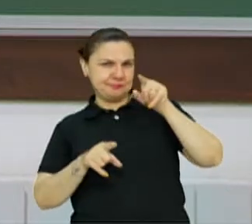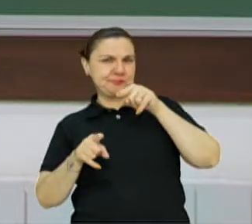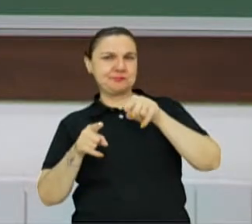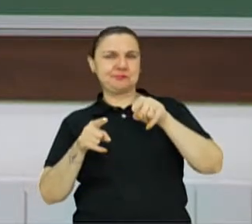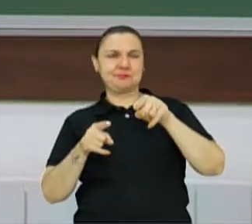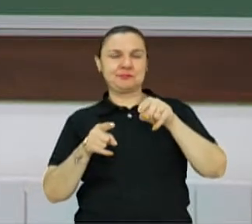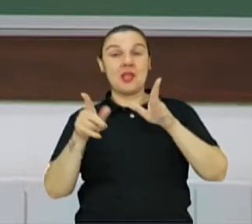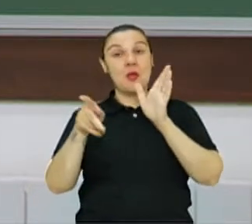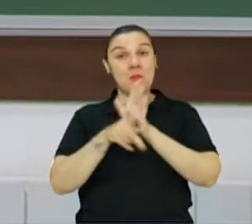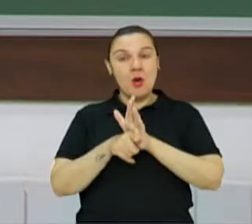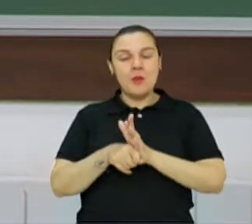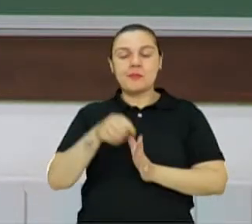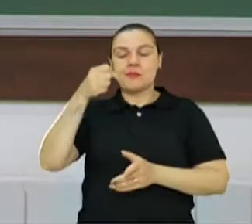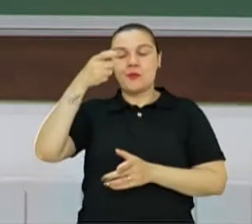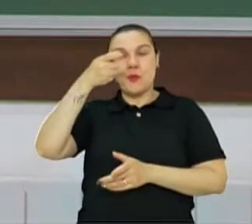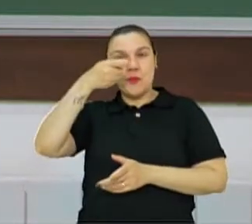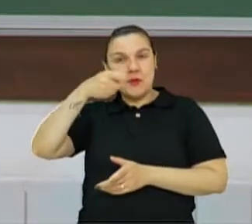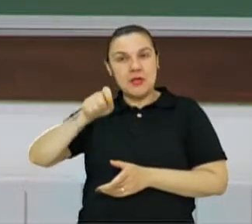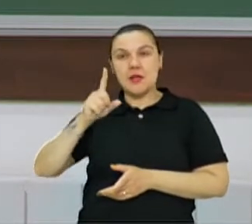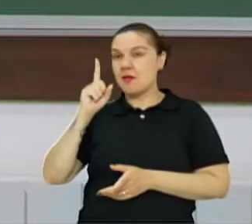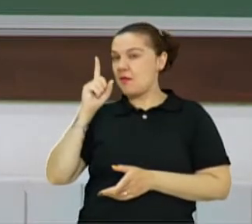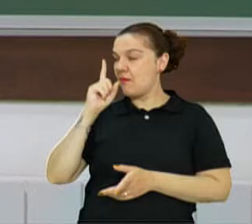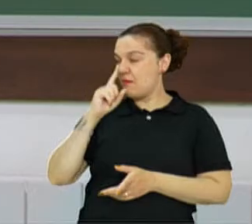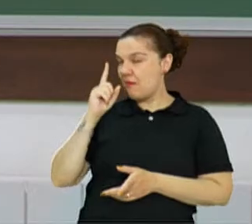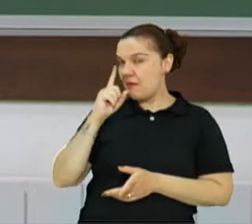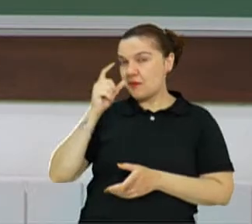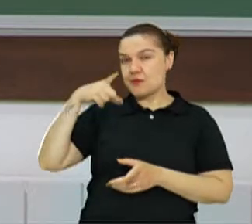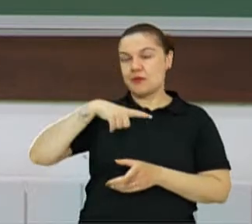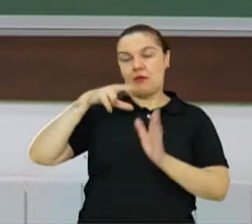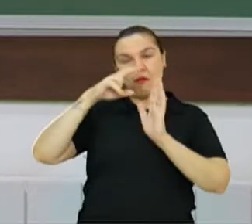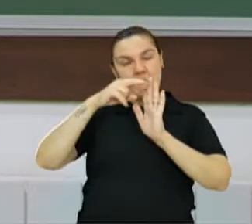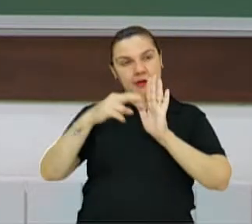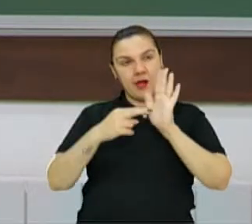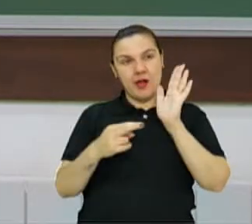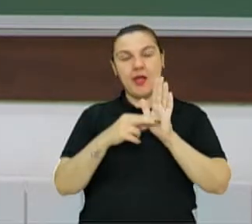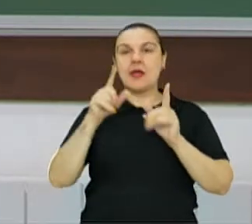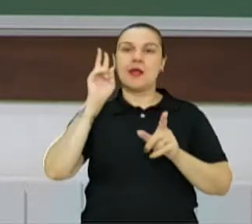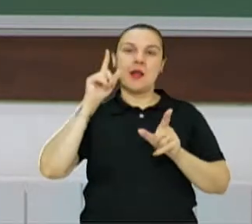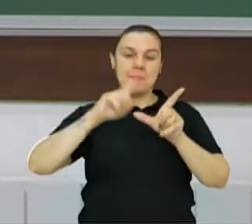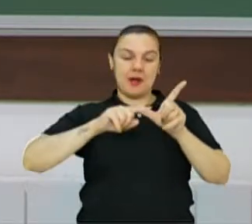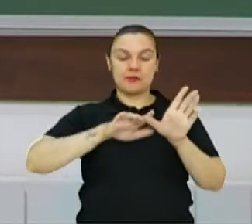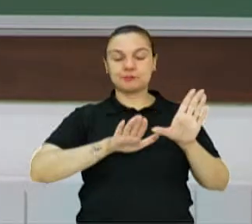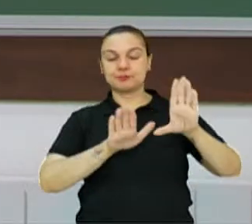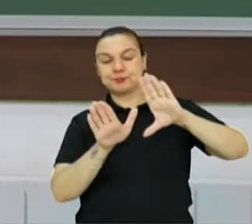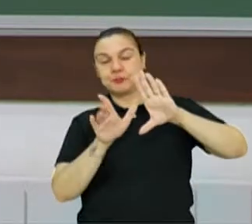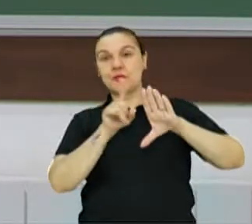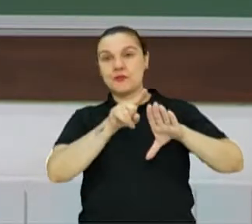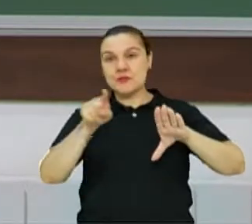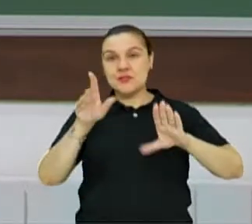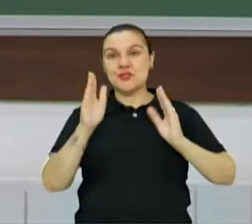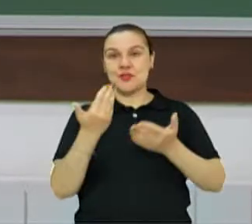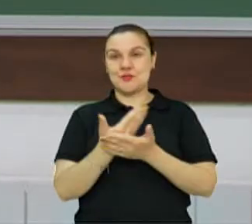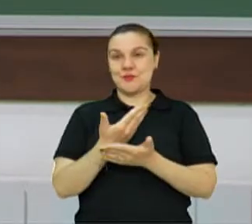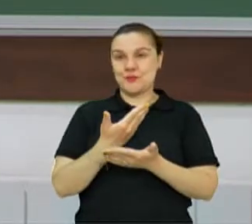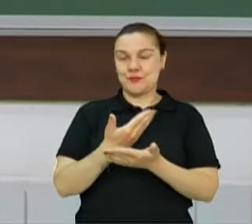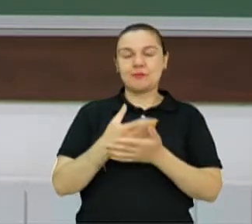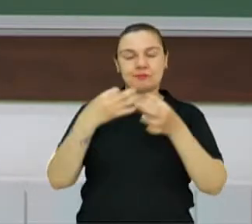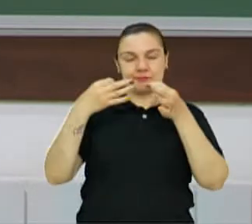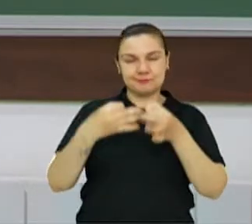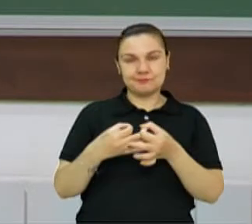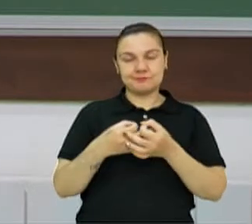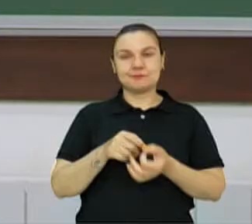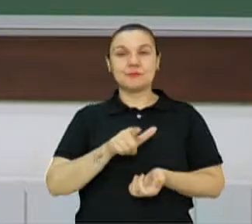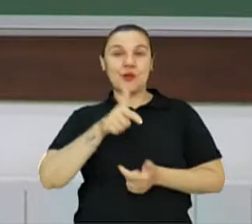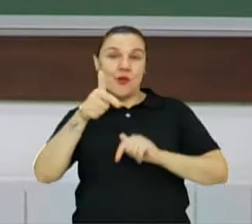são escritos em latim, tem todas aquelas regrinhas, né, de estar em itálico que você já estudou, eu tenho certeza, em